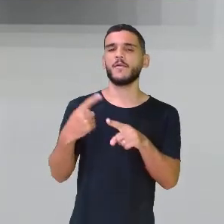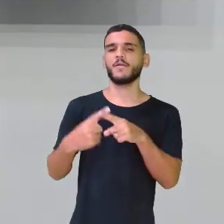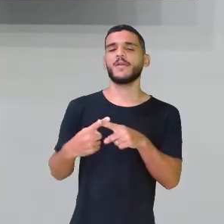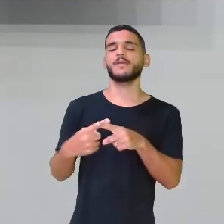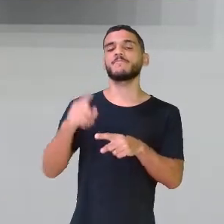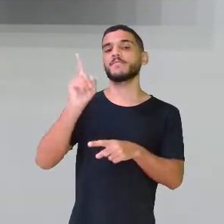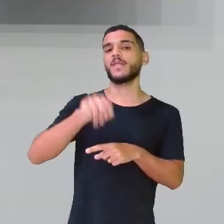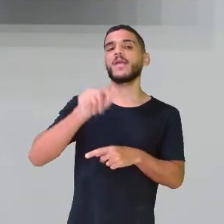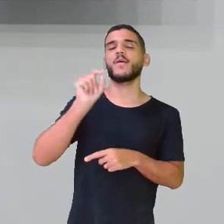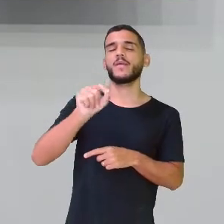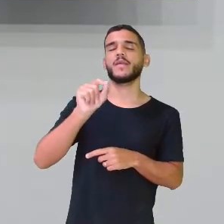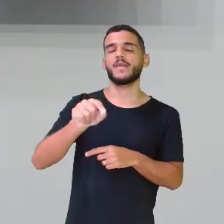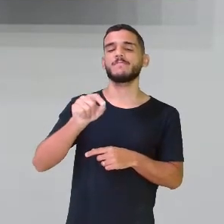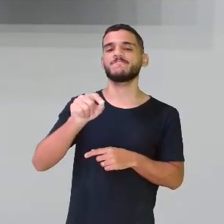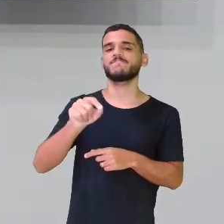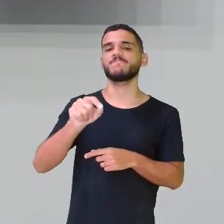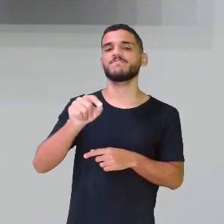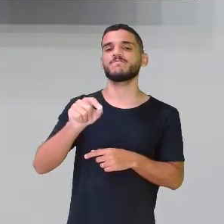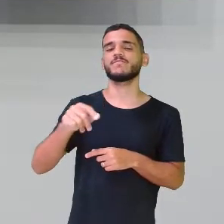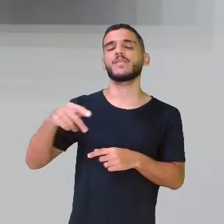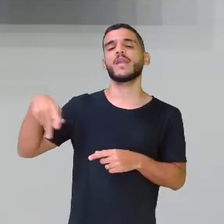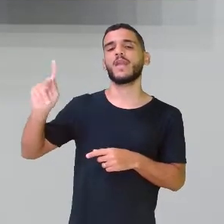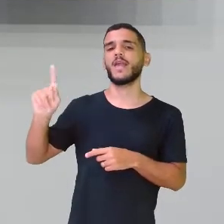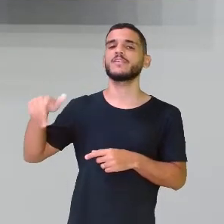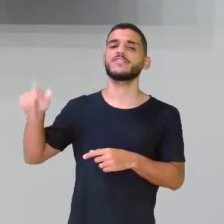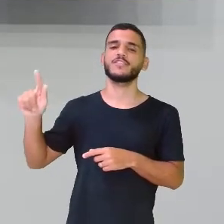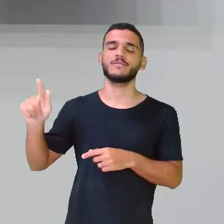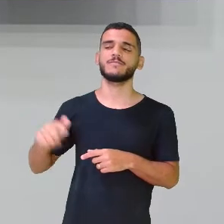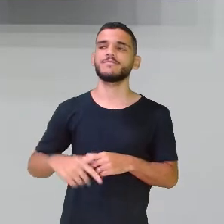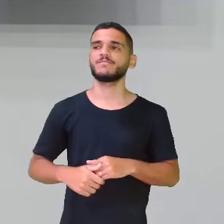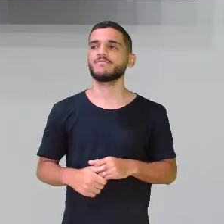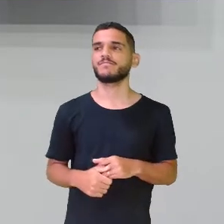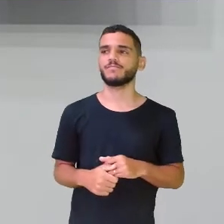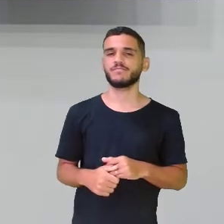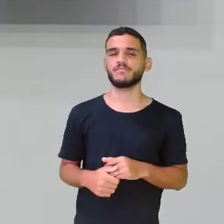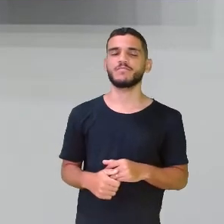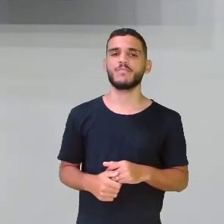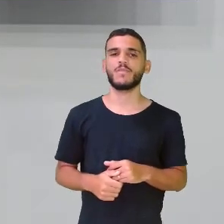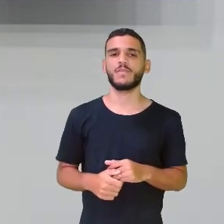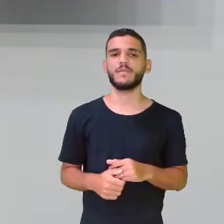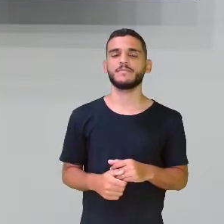eles são medidos em quilogramas. Tranquilo?